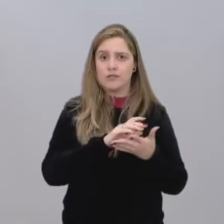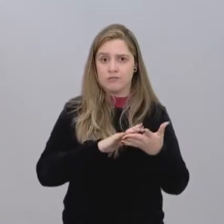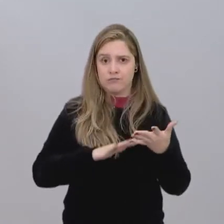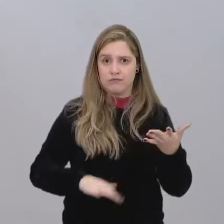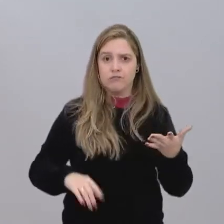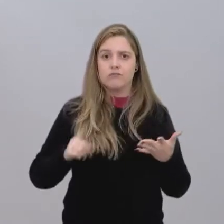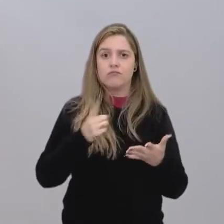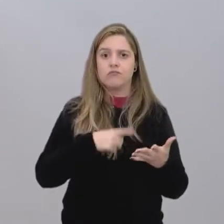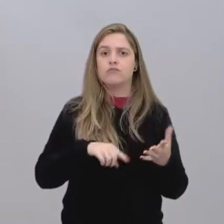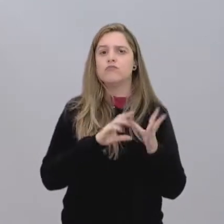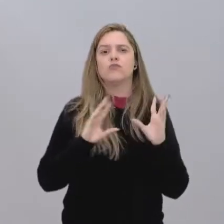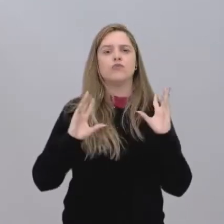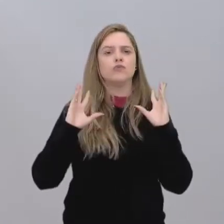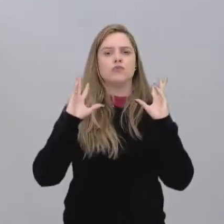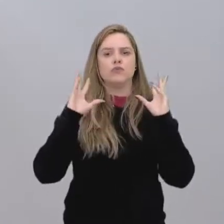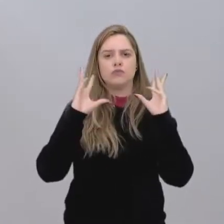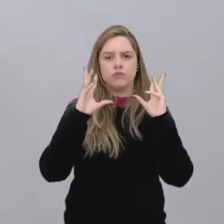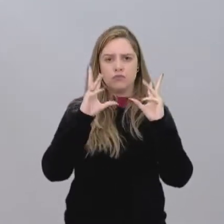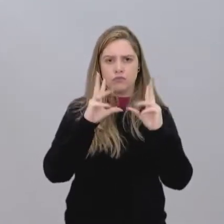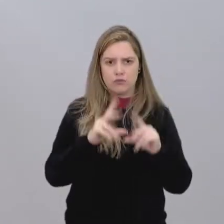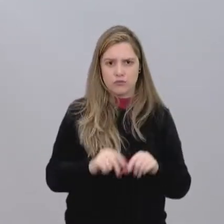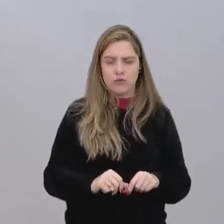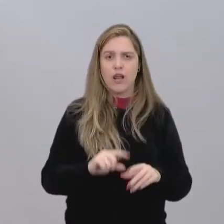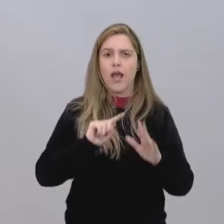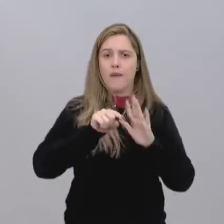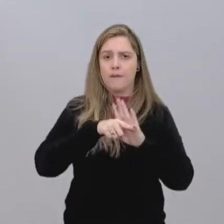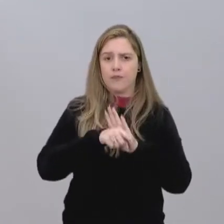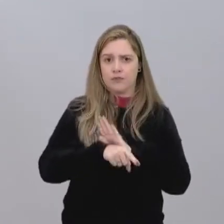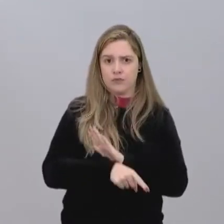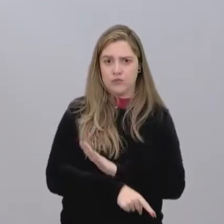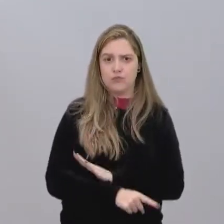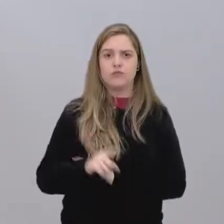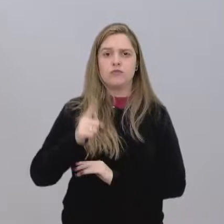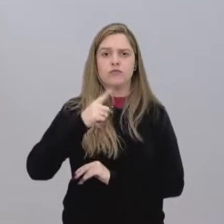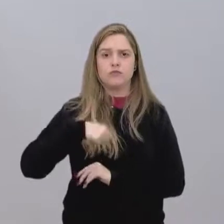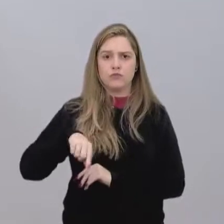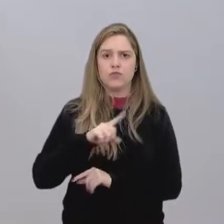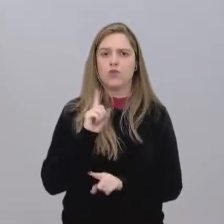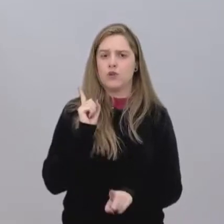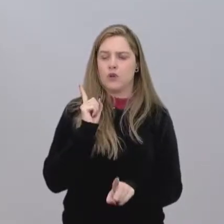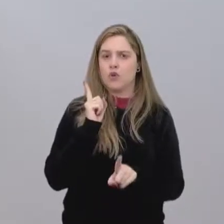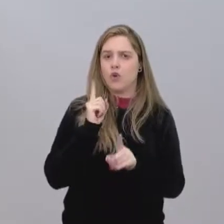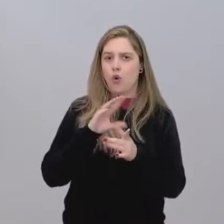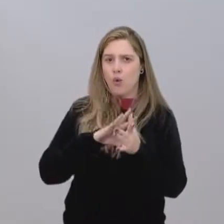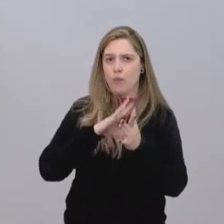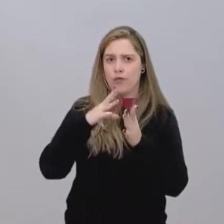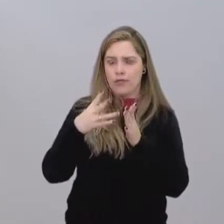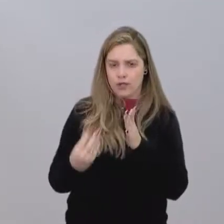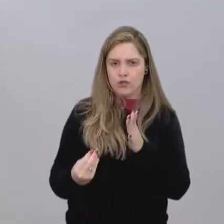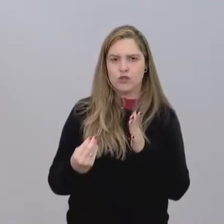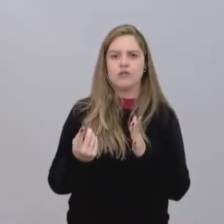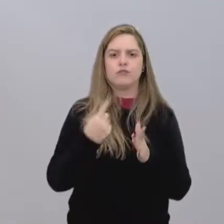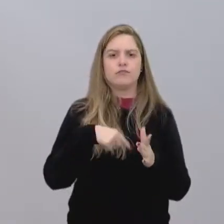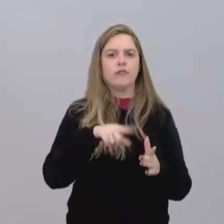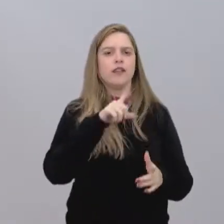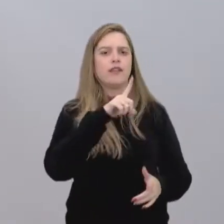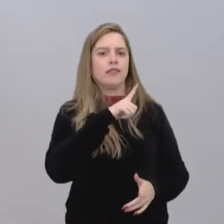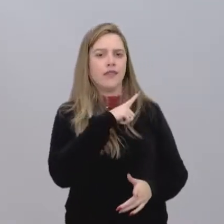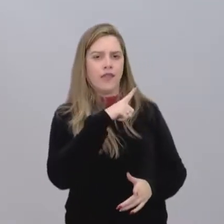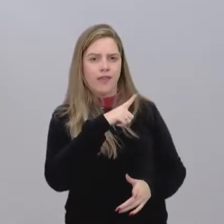também durante todo o nosso aprofundamento e o nosso componente. Então aí a